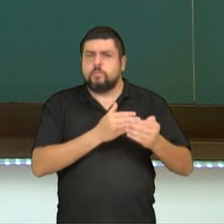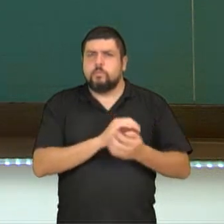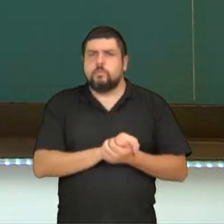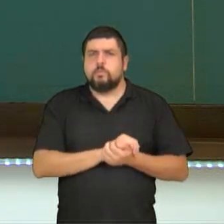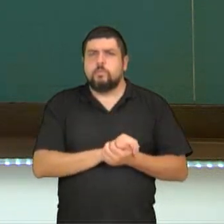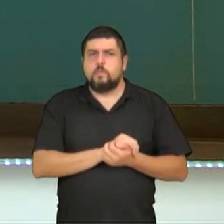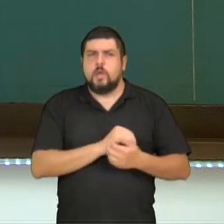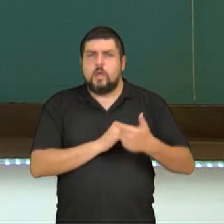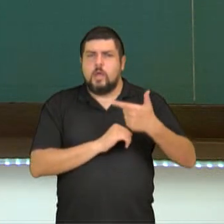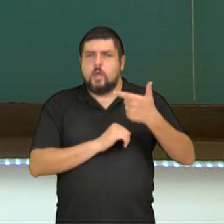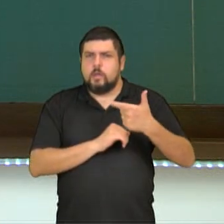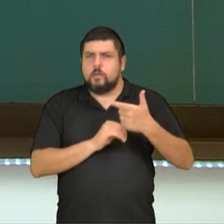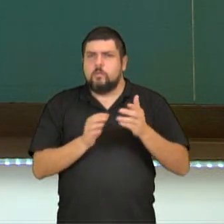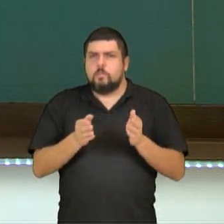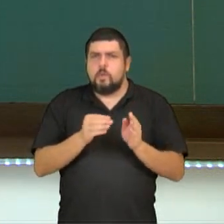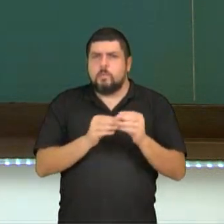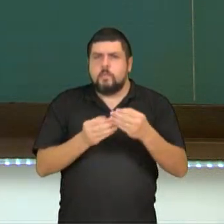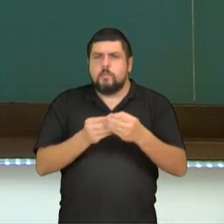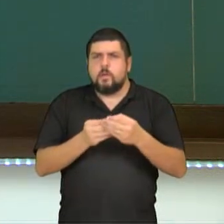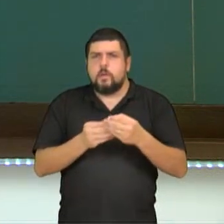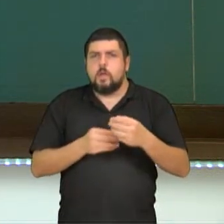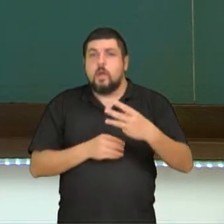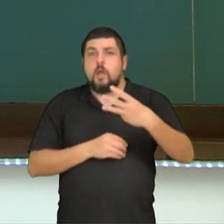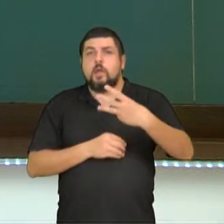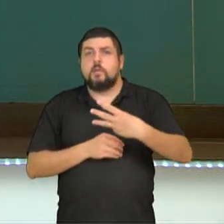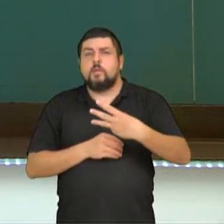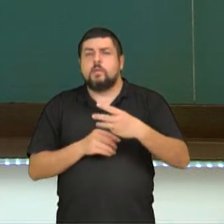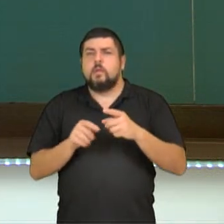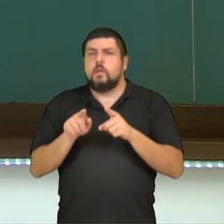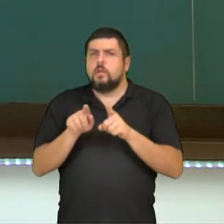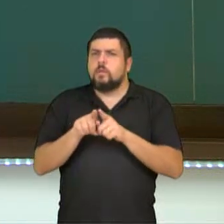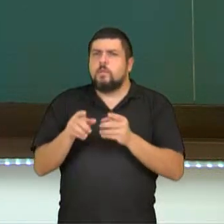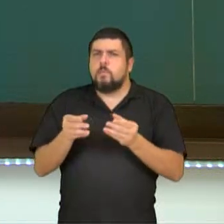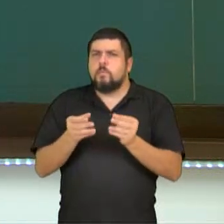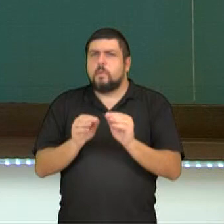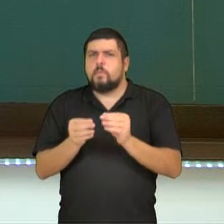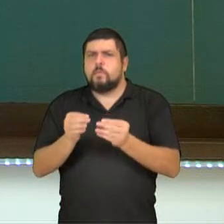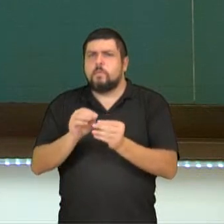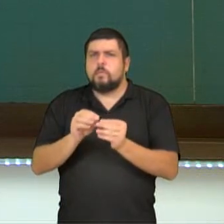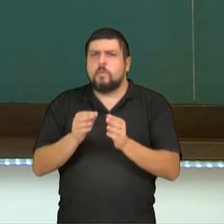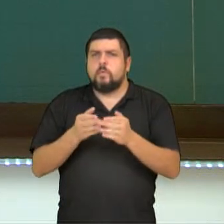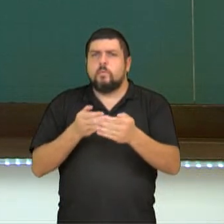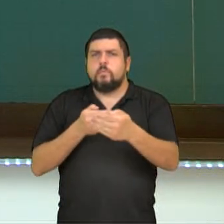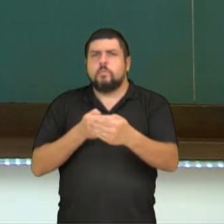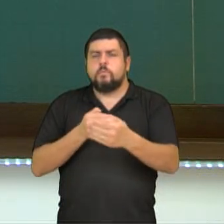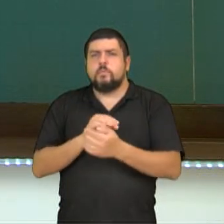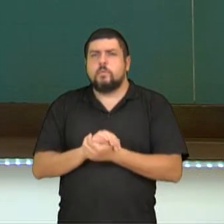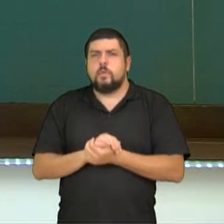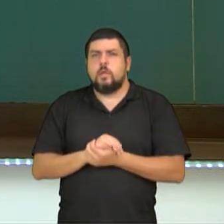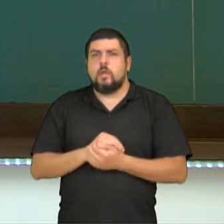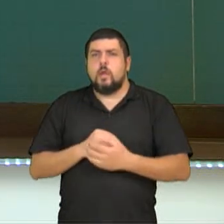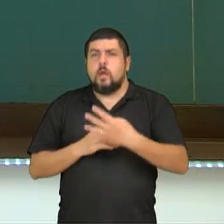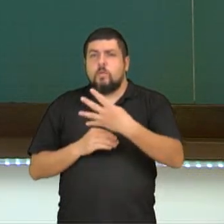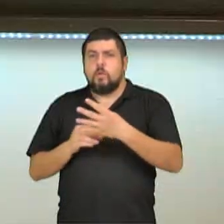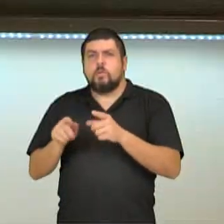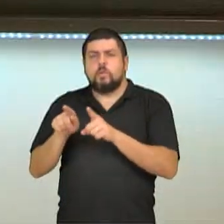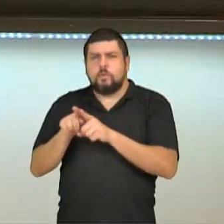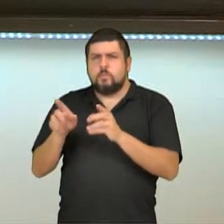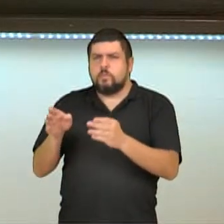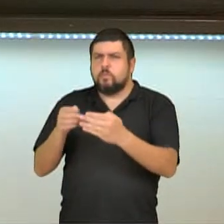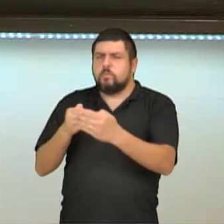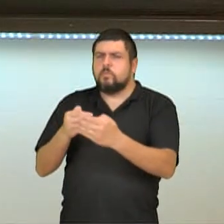essa figura, vai formar um cubo? E essa aqui, será que vai formar um cubo? E essa daqui, será que vai formar um